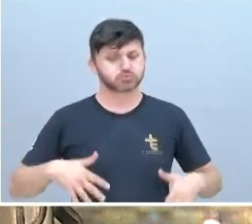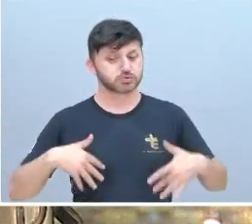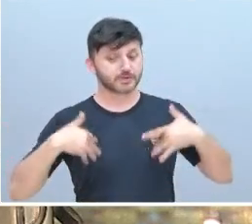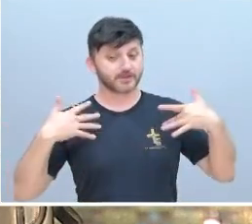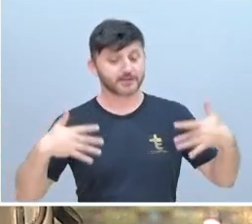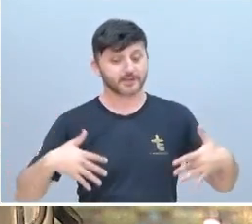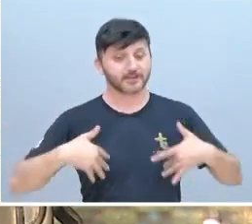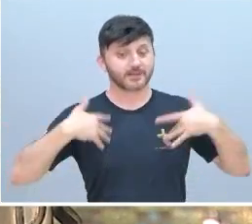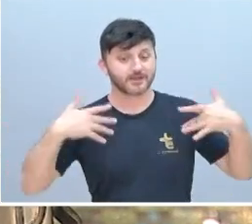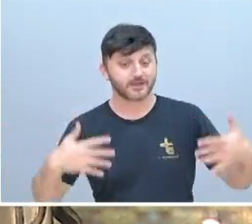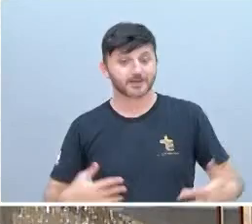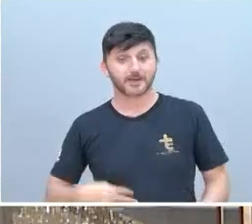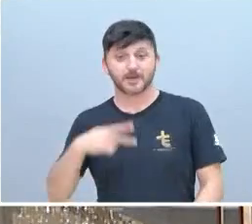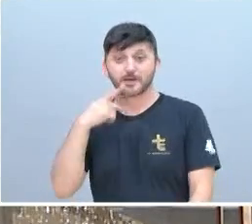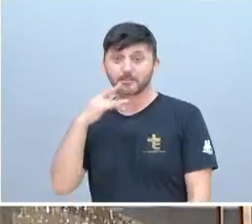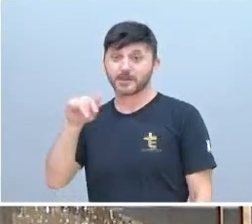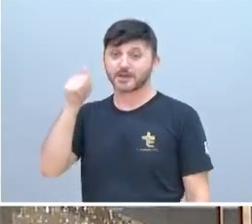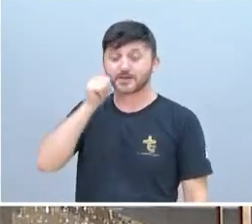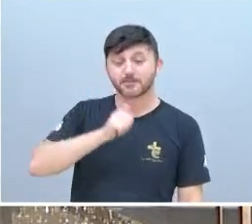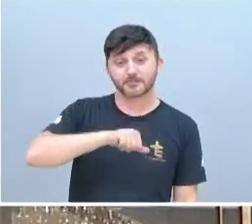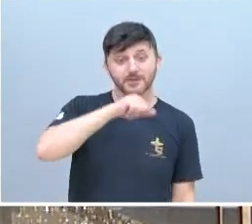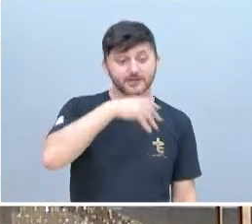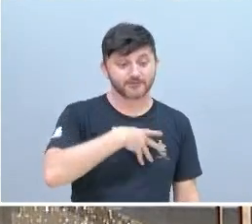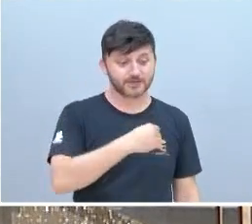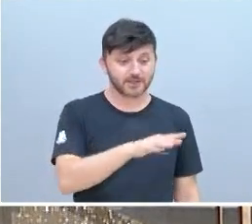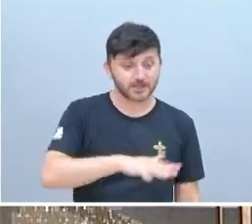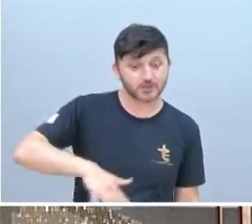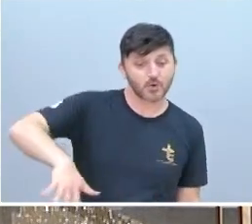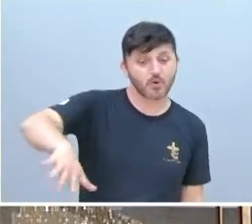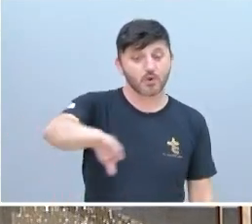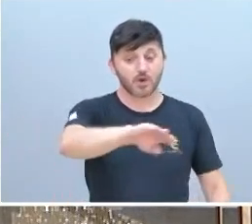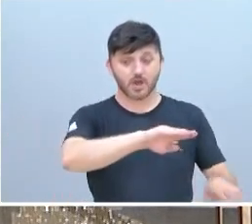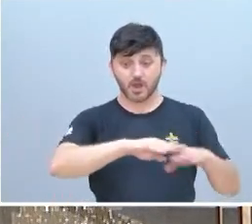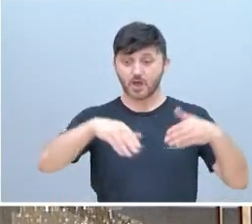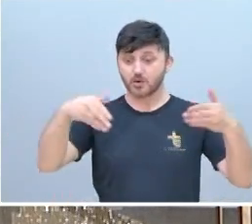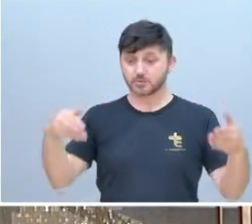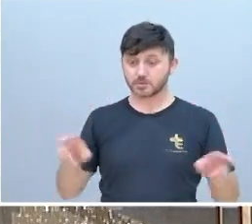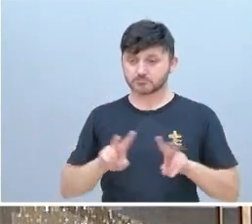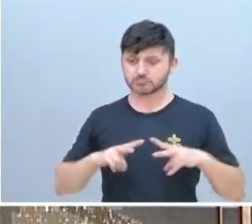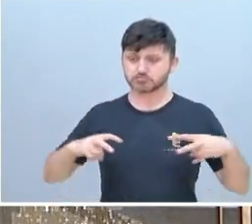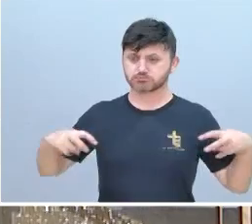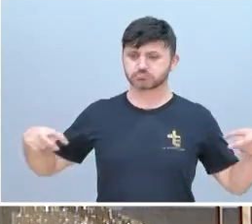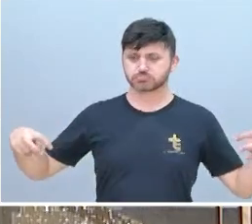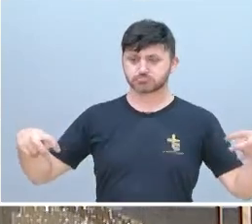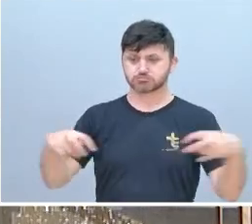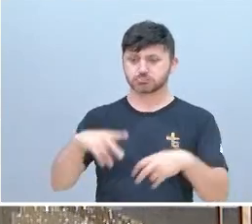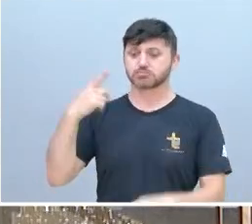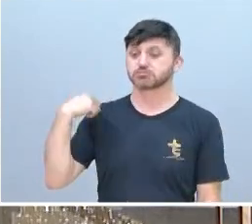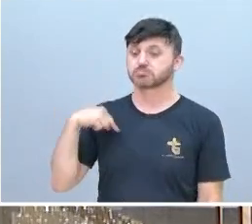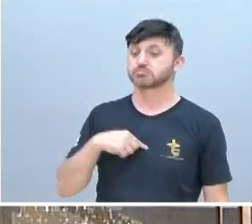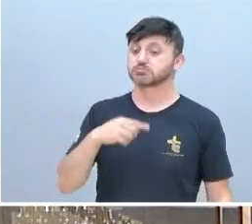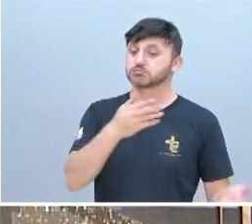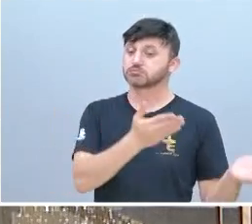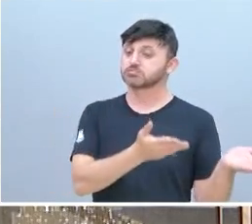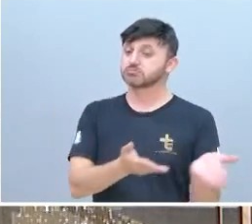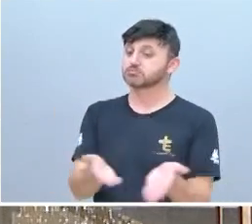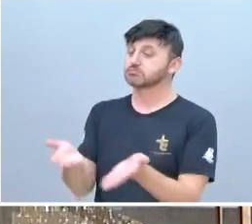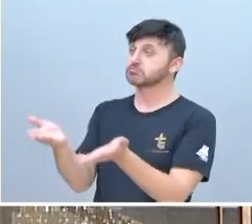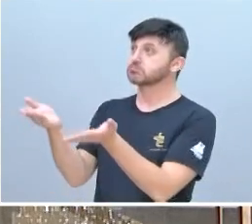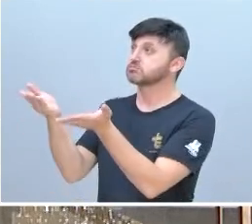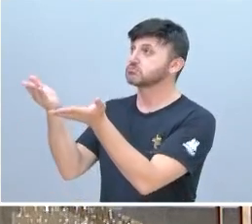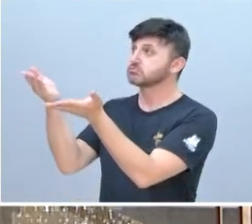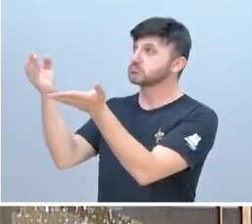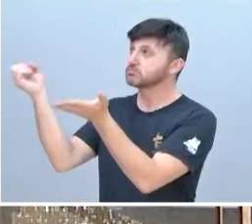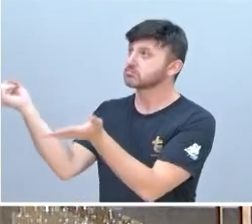alegria, pais, mães e filhos diante do altar. A nossa oferta